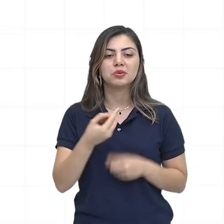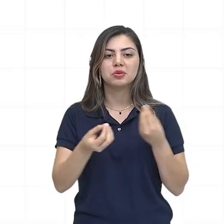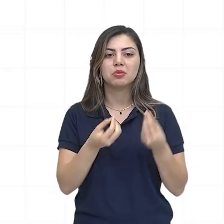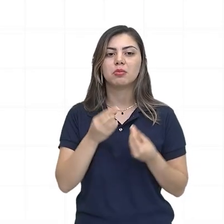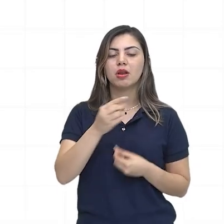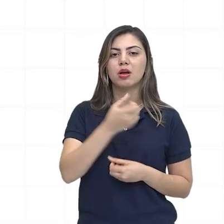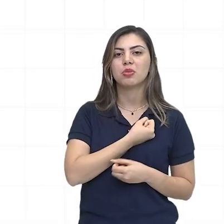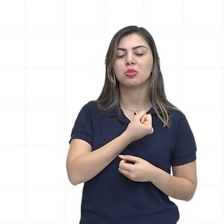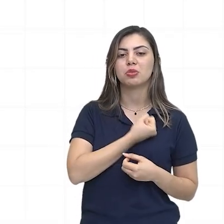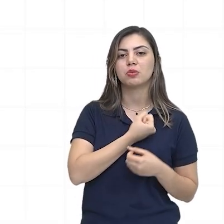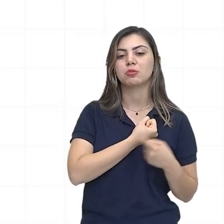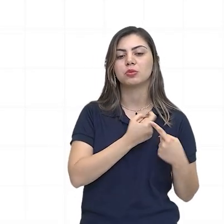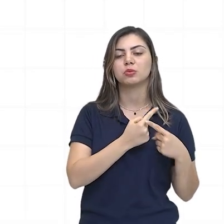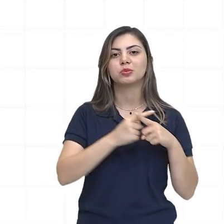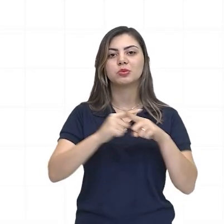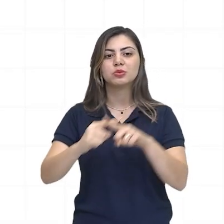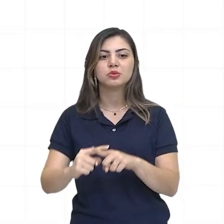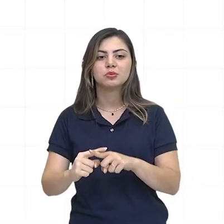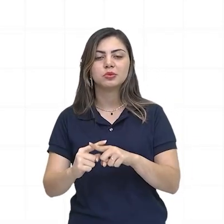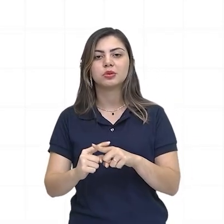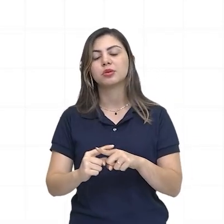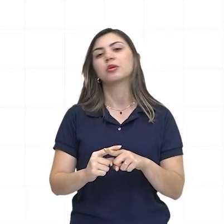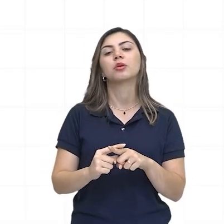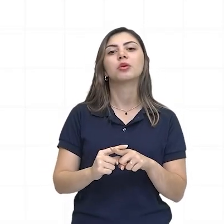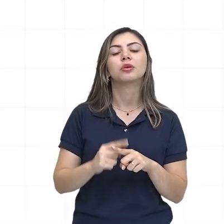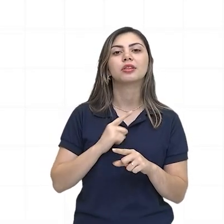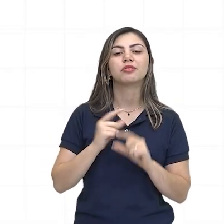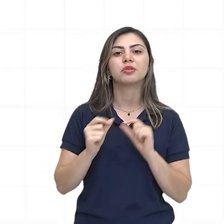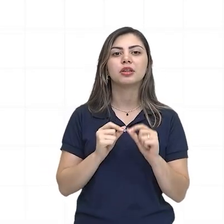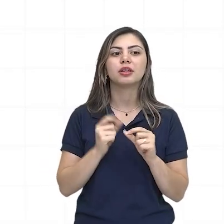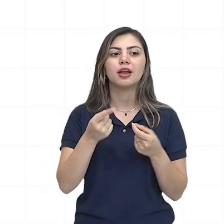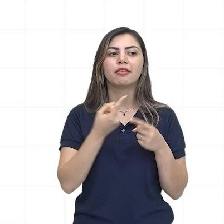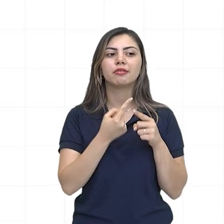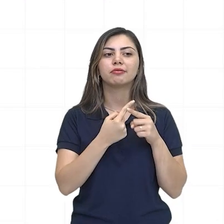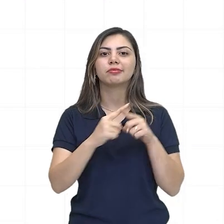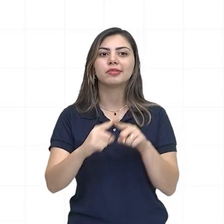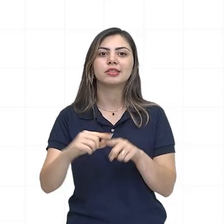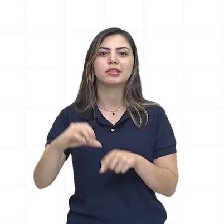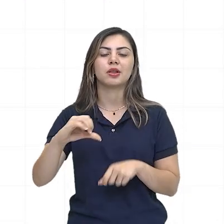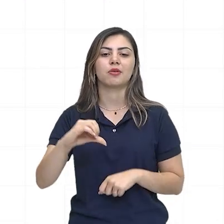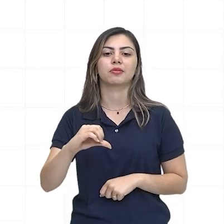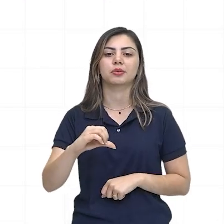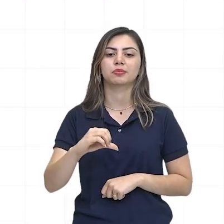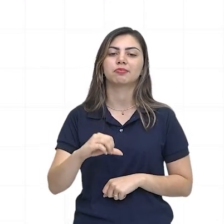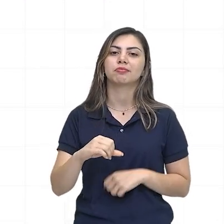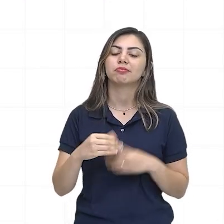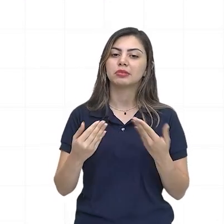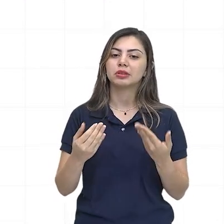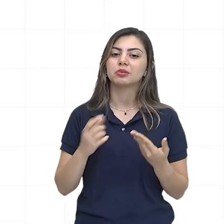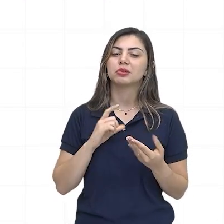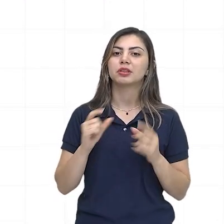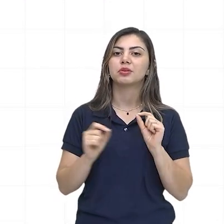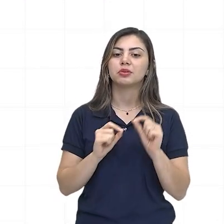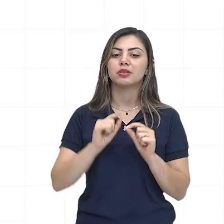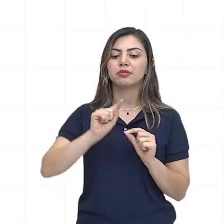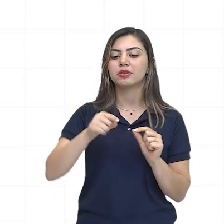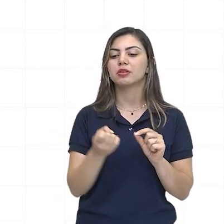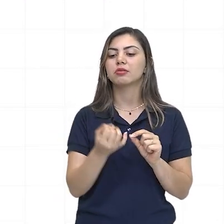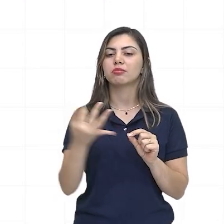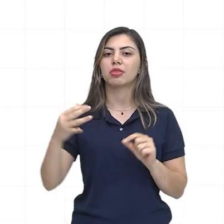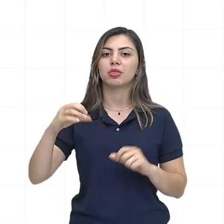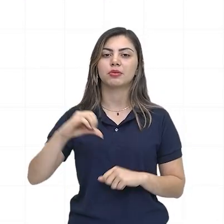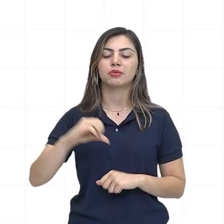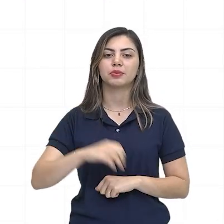fator e multiplicou ele por ele mesmo 9 vezes. Por isso, ele vai apresentar aí essas 9 casas